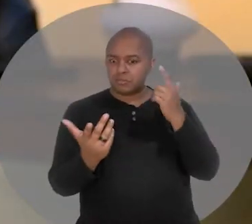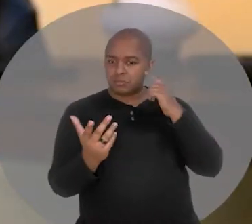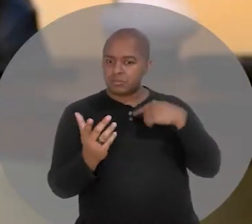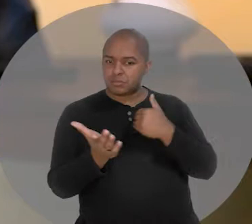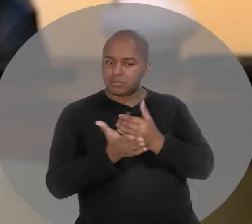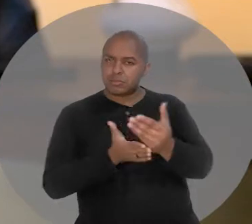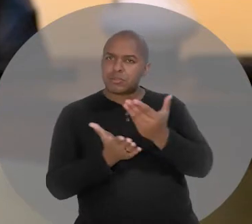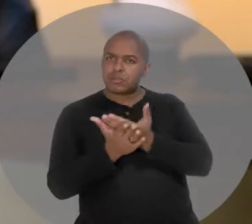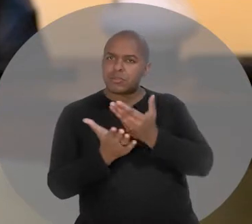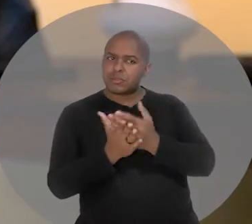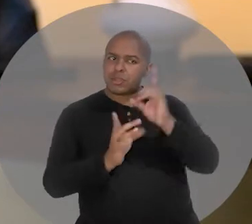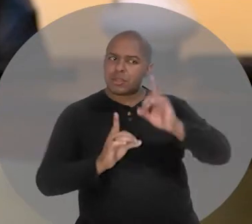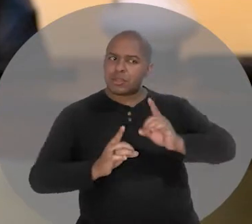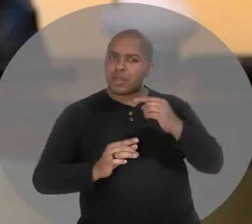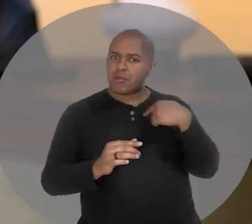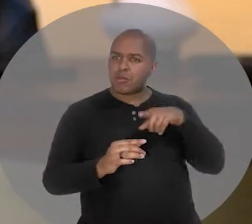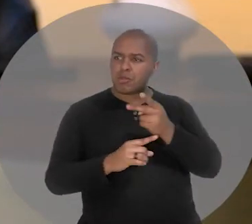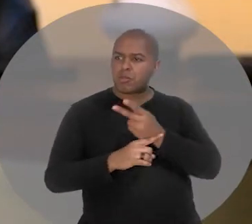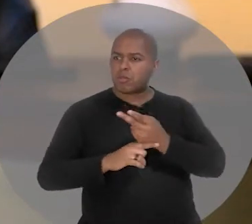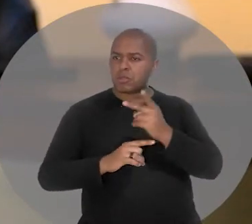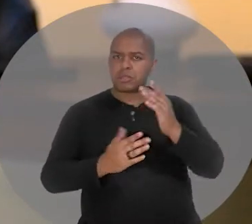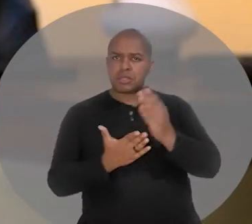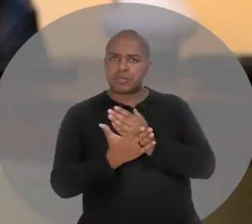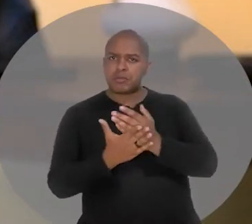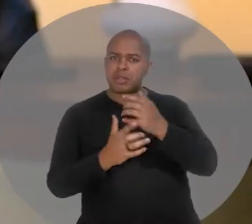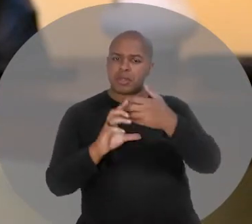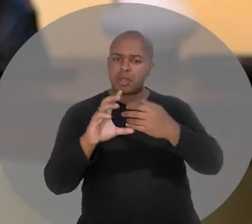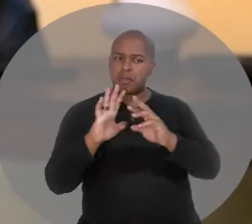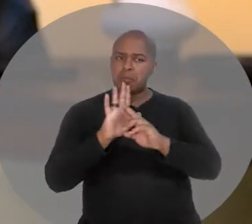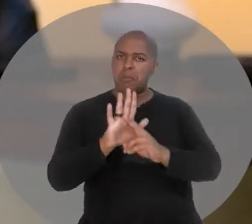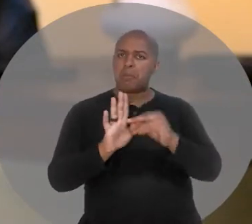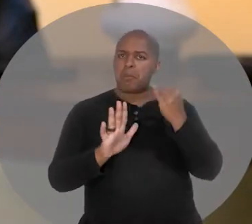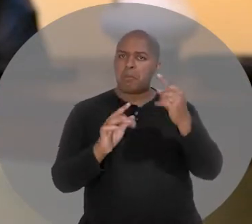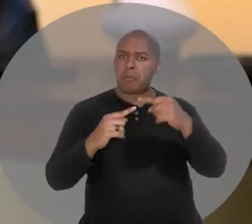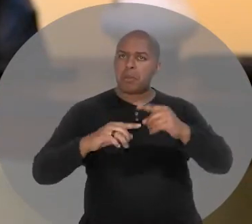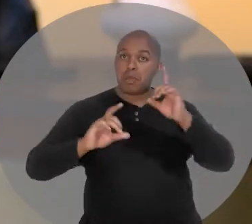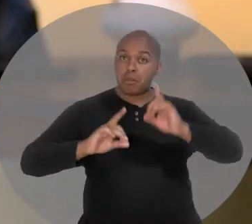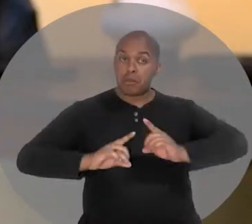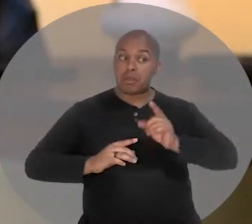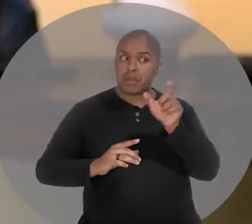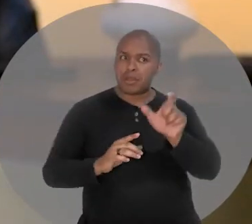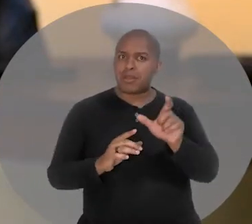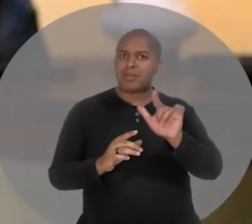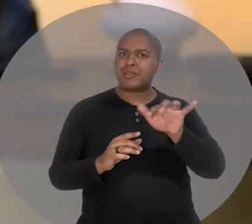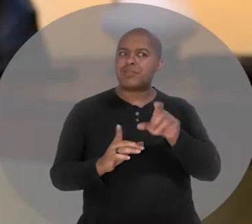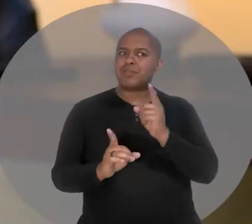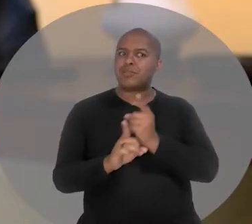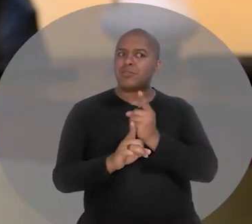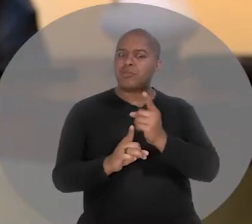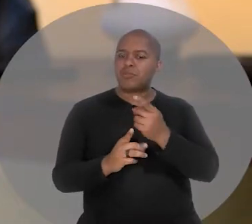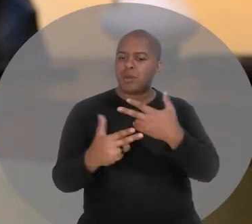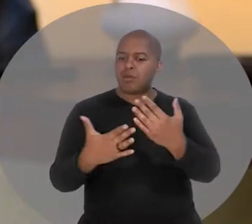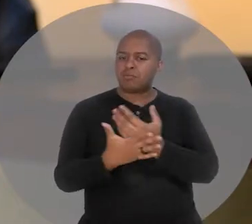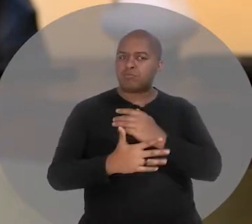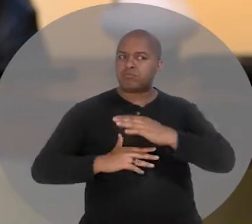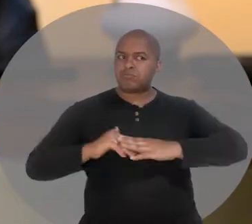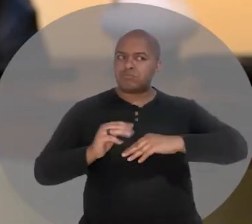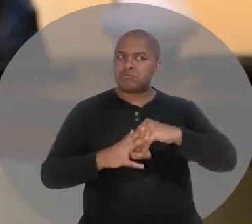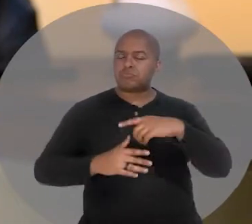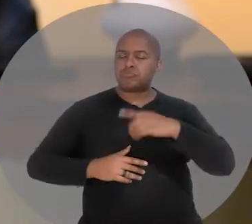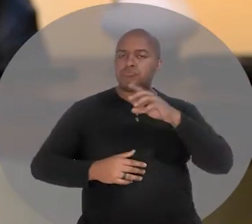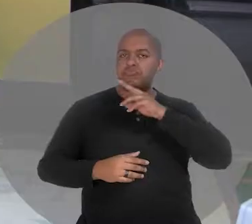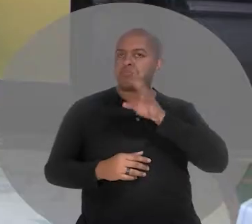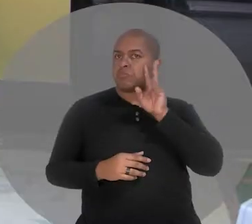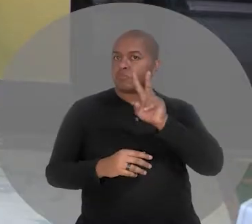quando eu comecei a estudar a deficiência, eu fui atrás desses livros, era a referência que eu tinha sobre deficiência, e ali eu descobri um mundo novo que eu não tinha visto da